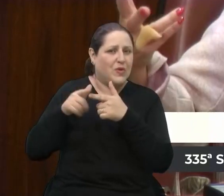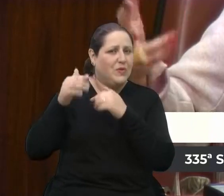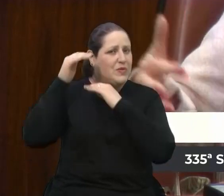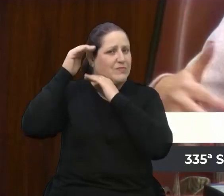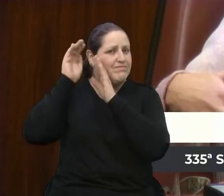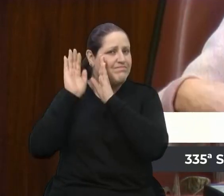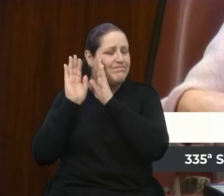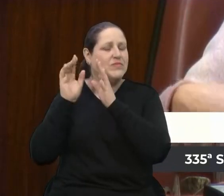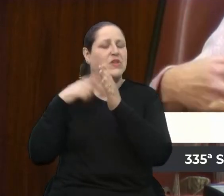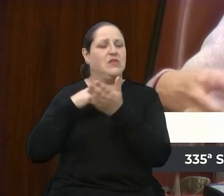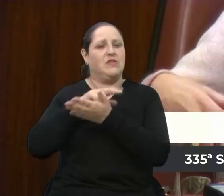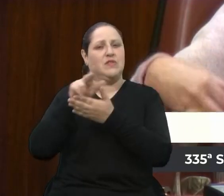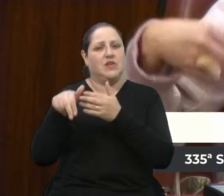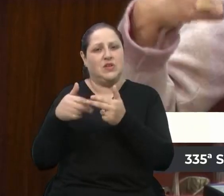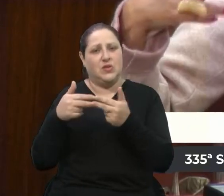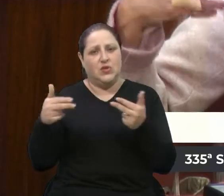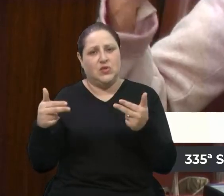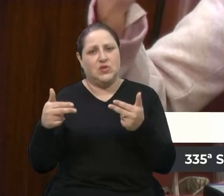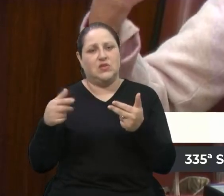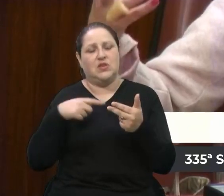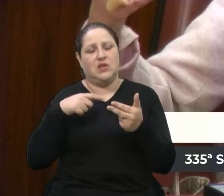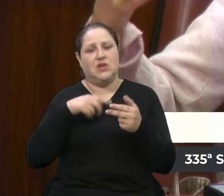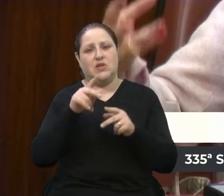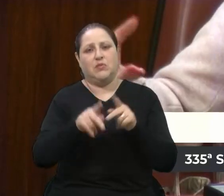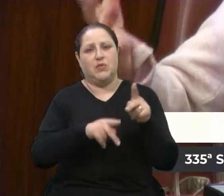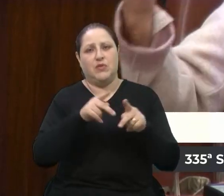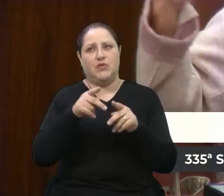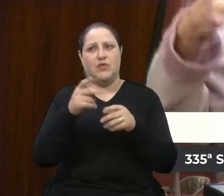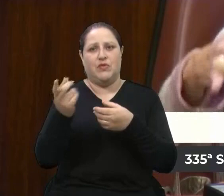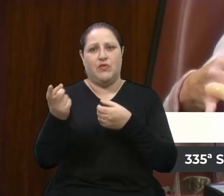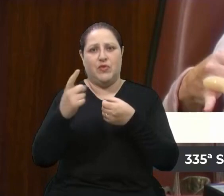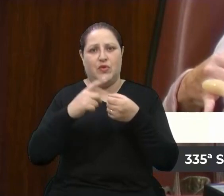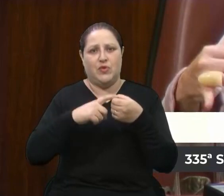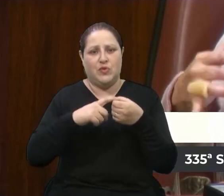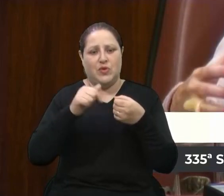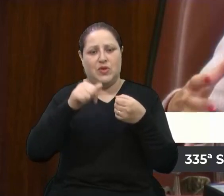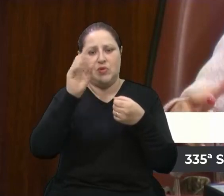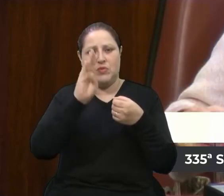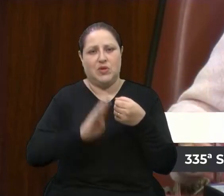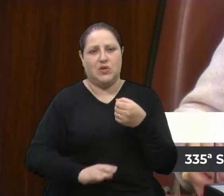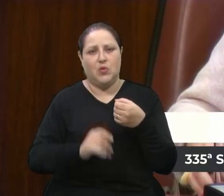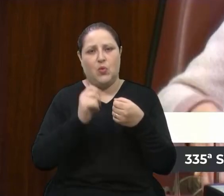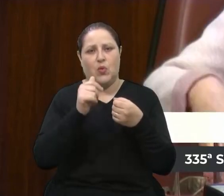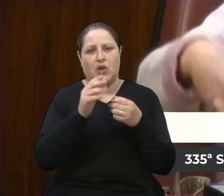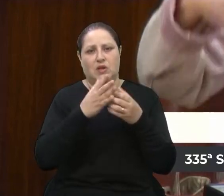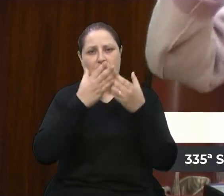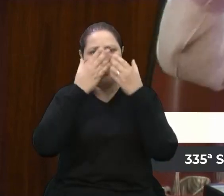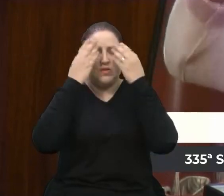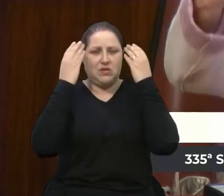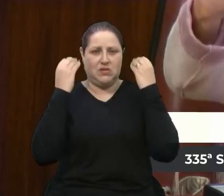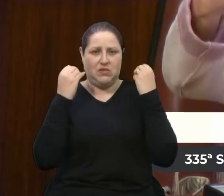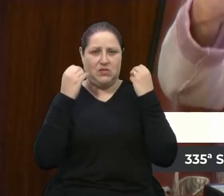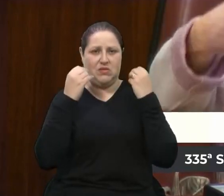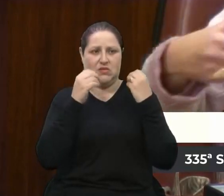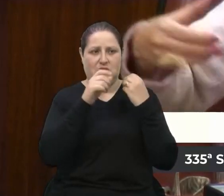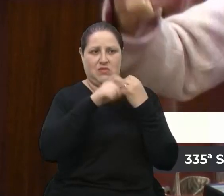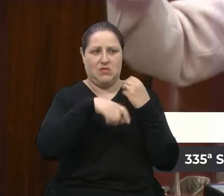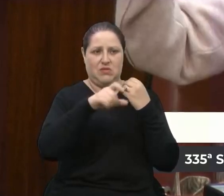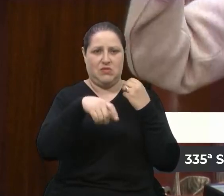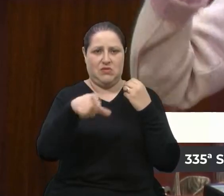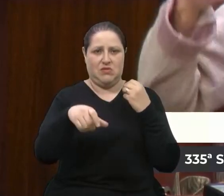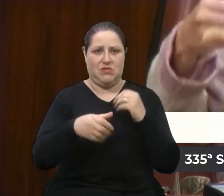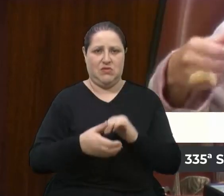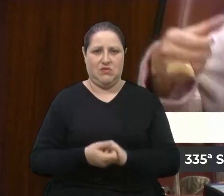coisas, foi quase que esquecido aqui no Brasil, né? Então, eu acho que falar disso, assim como